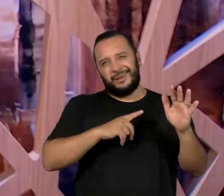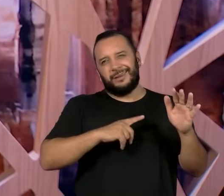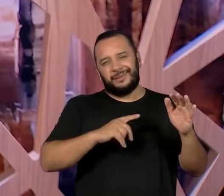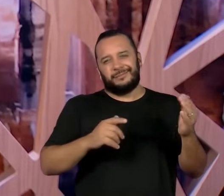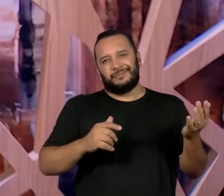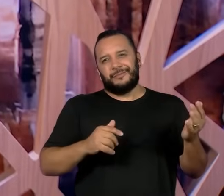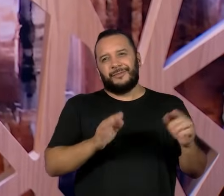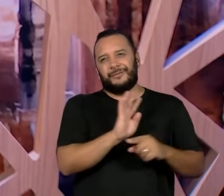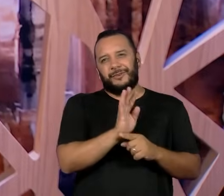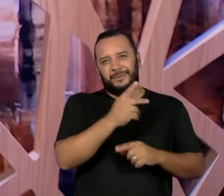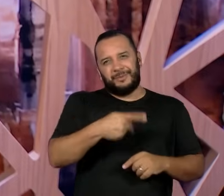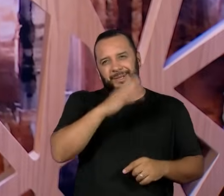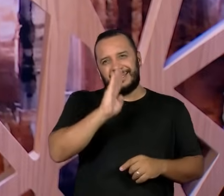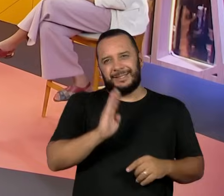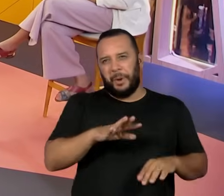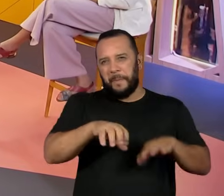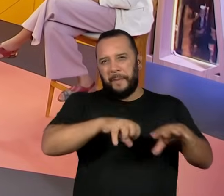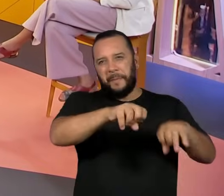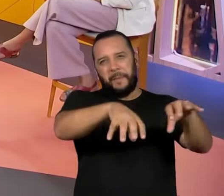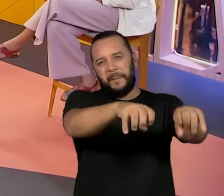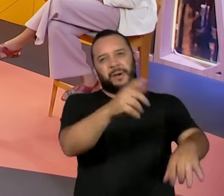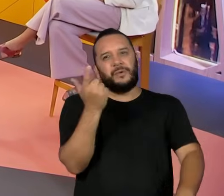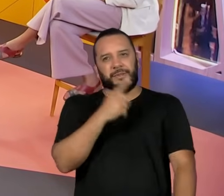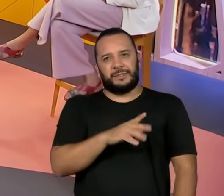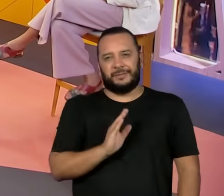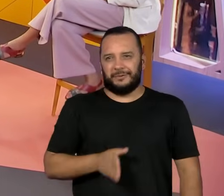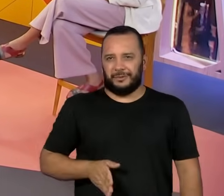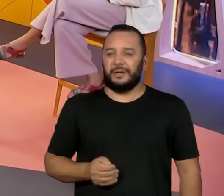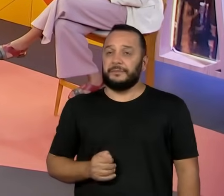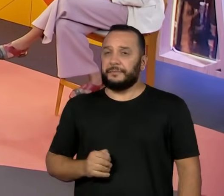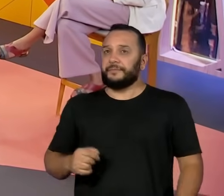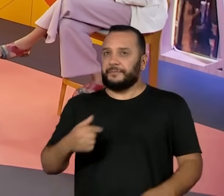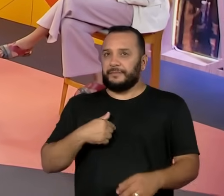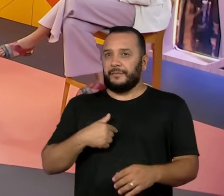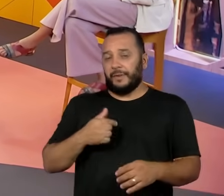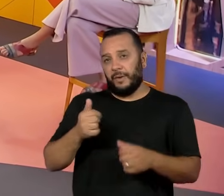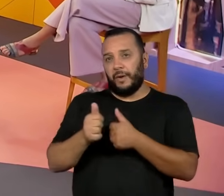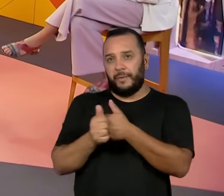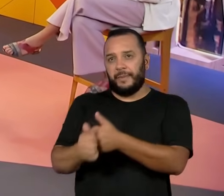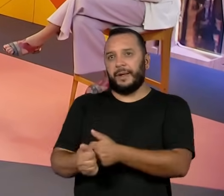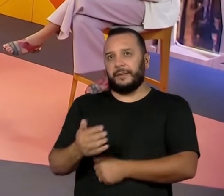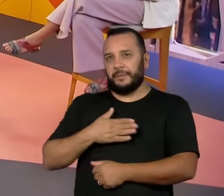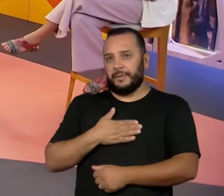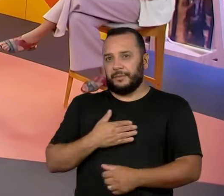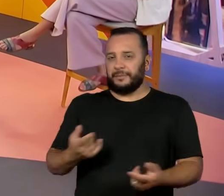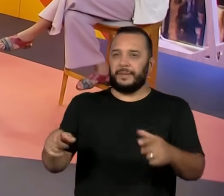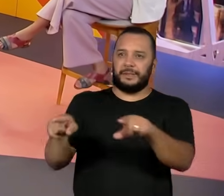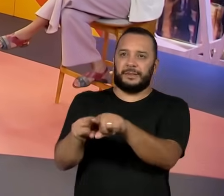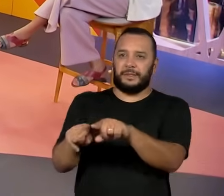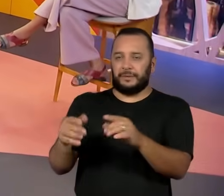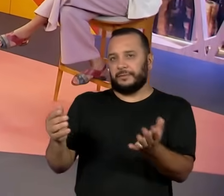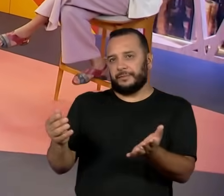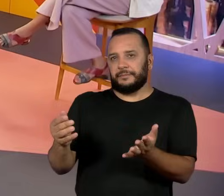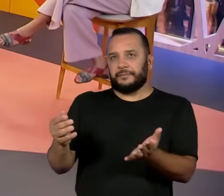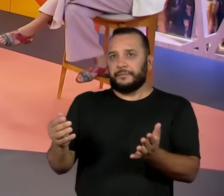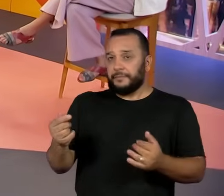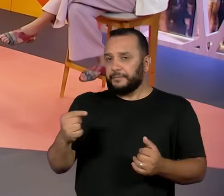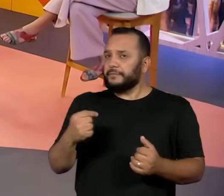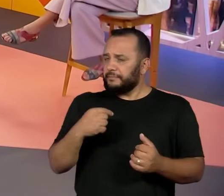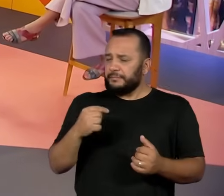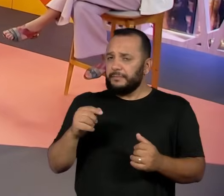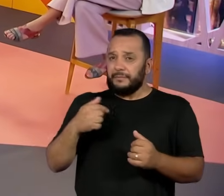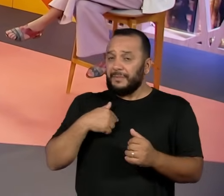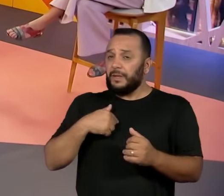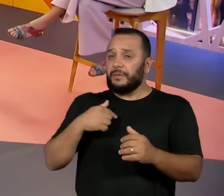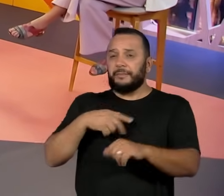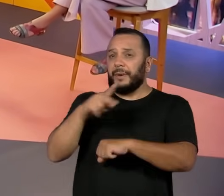mercado. E aí, nesse sentido, eu tenho acompanhado alguns parceiros, né, de fora, que quando você faz um trabalho fora, você fica em conexão com as